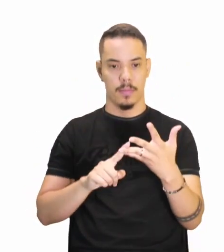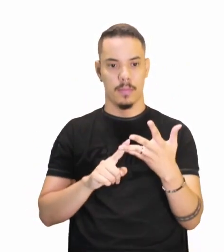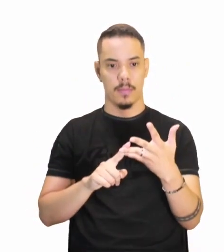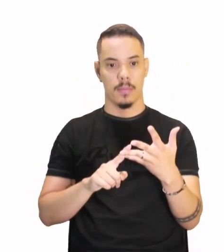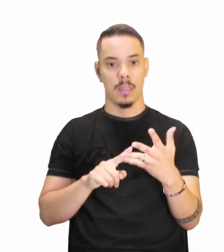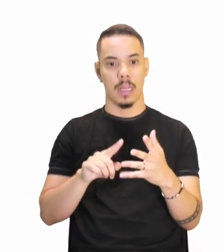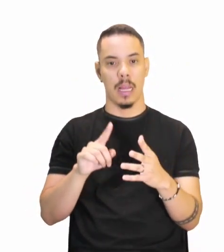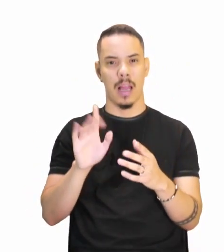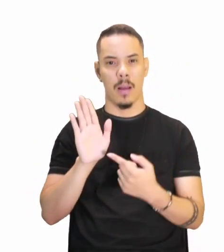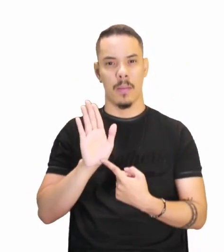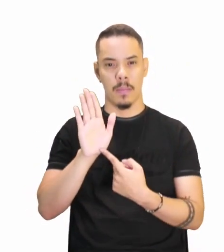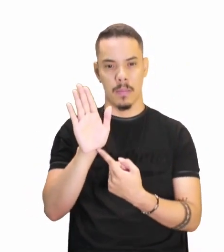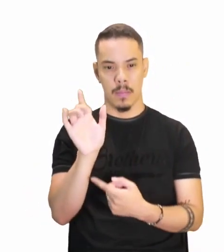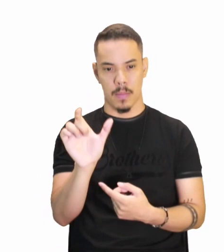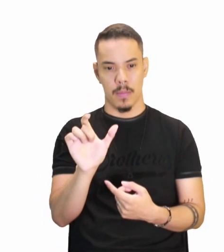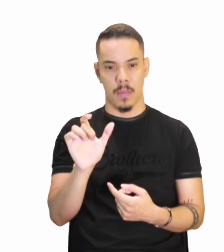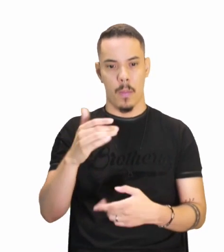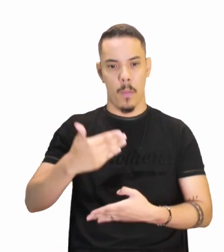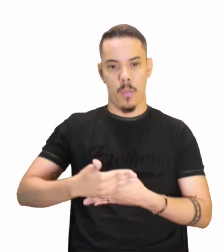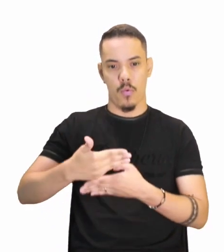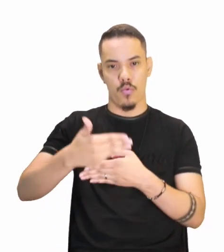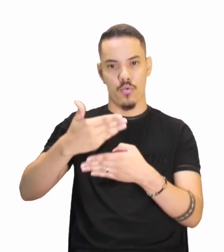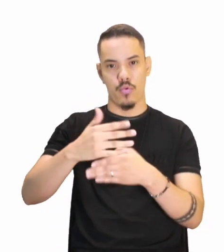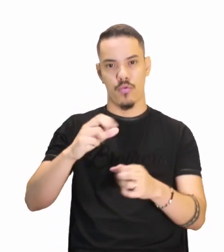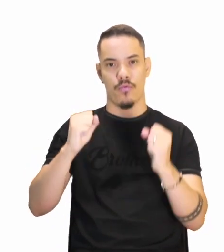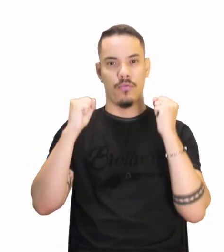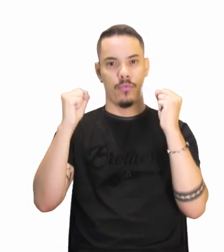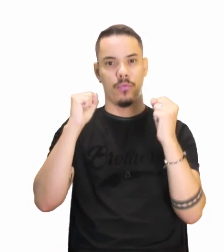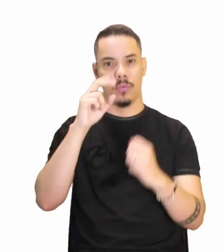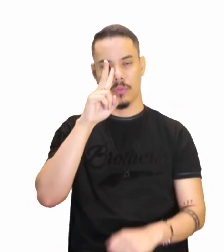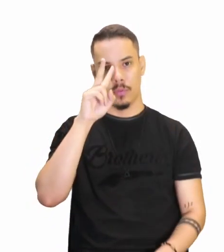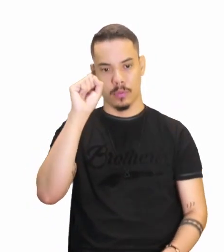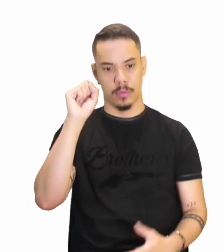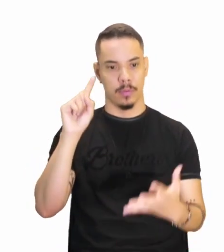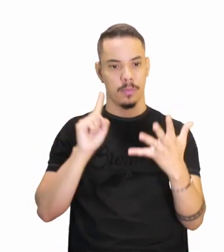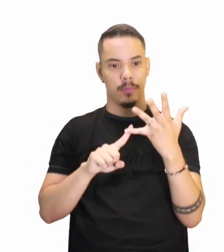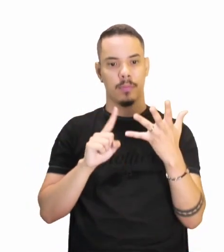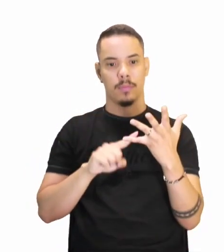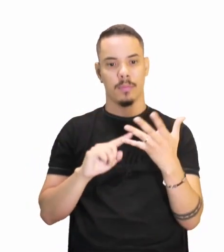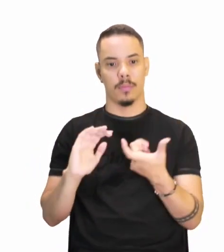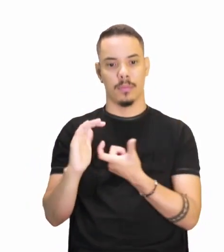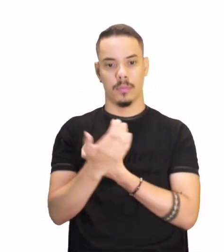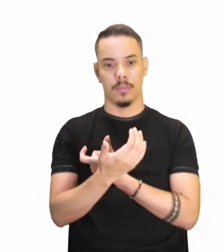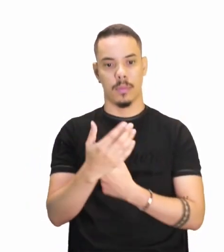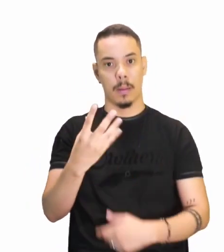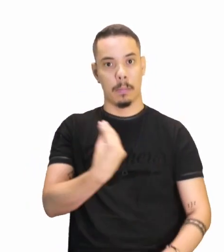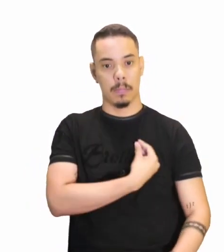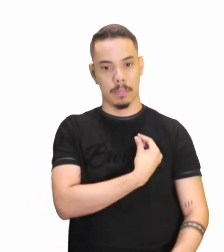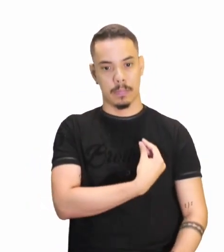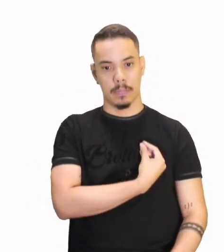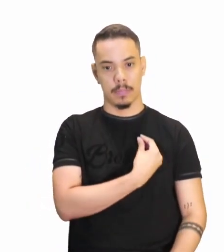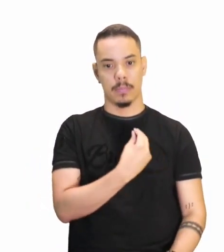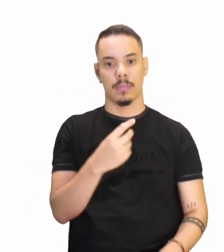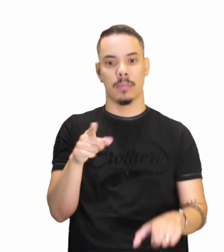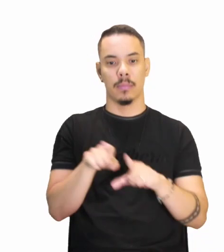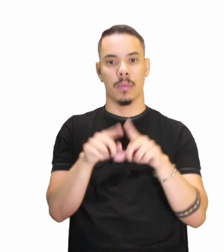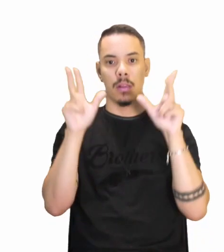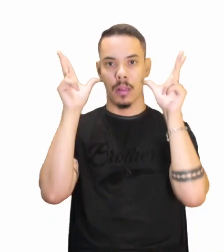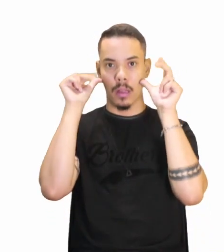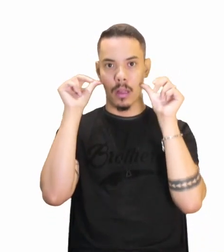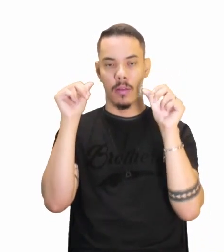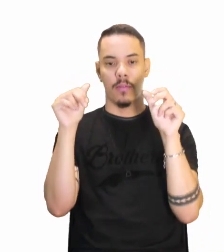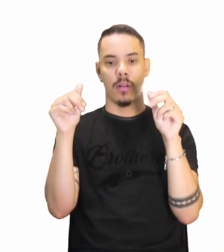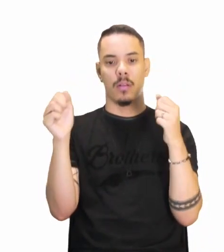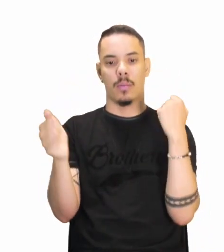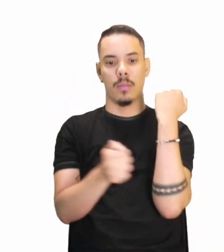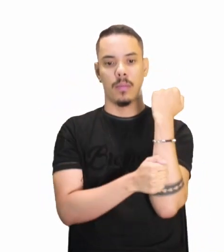expressão Muros fortificados e aos termos presente cavalo